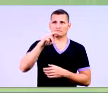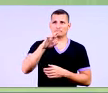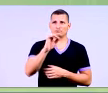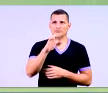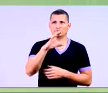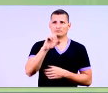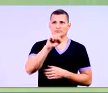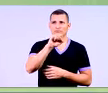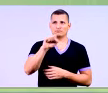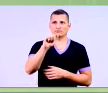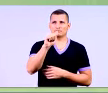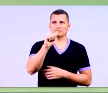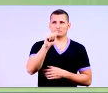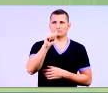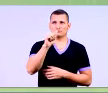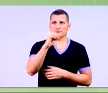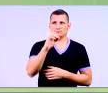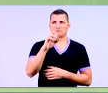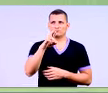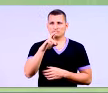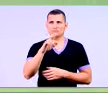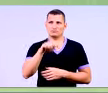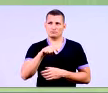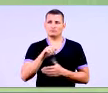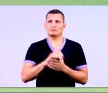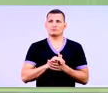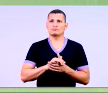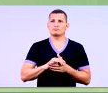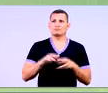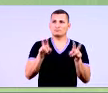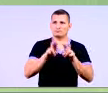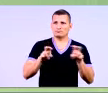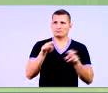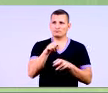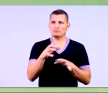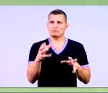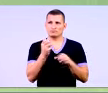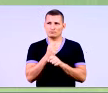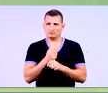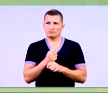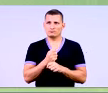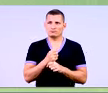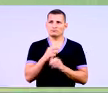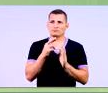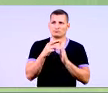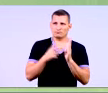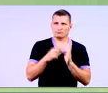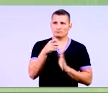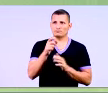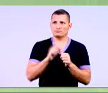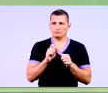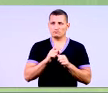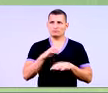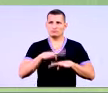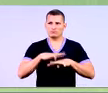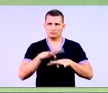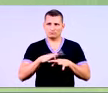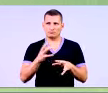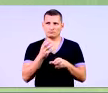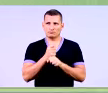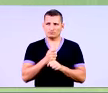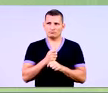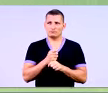porque ele processa instruções de armazenamento e recuperação de valores faz cálculos matemáticos e